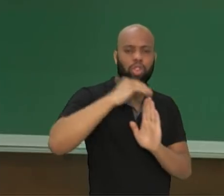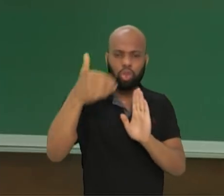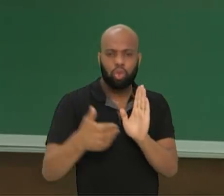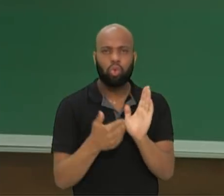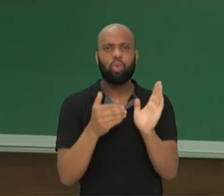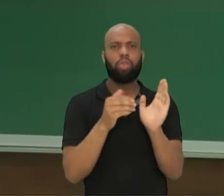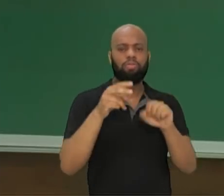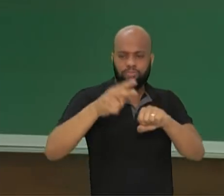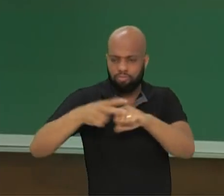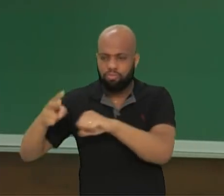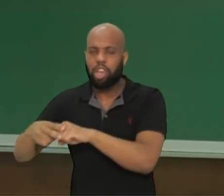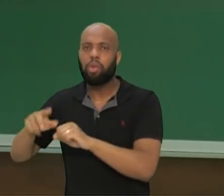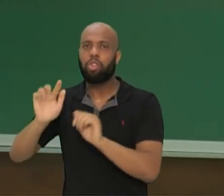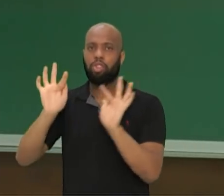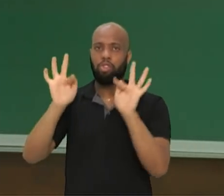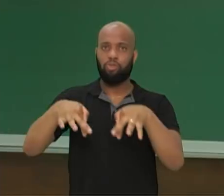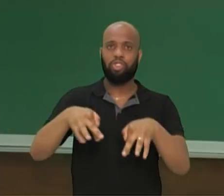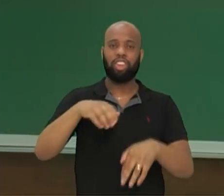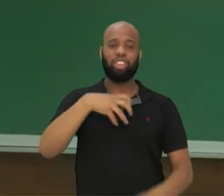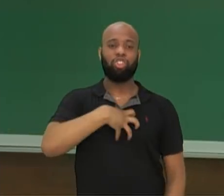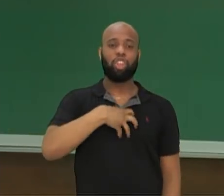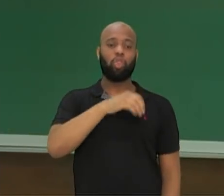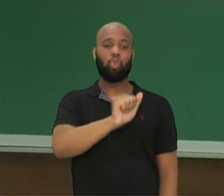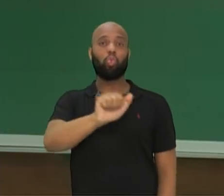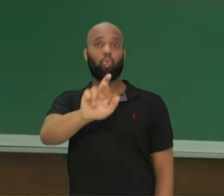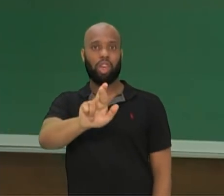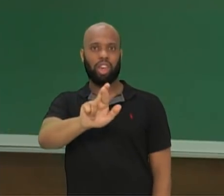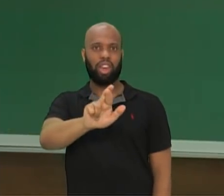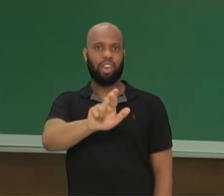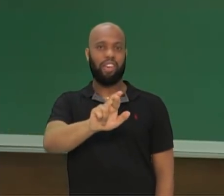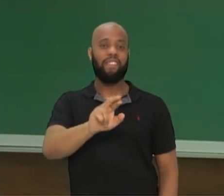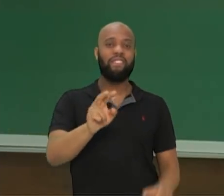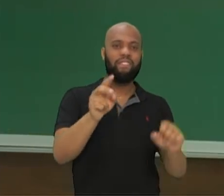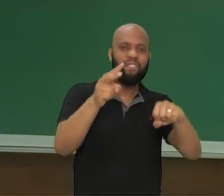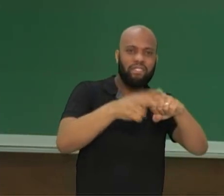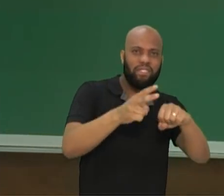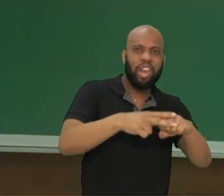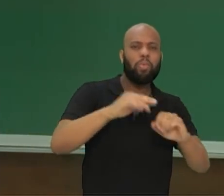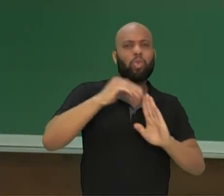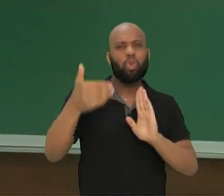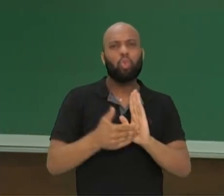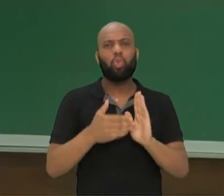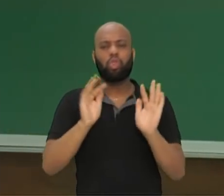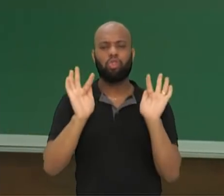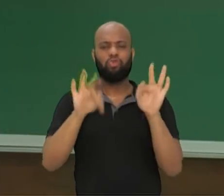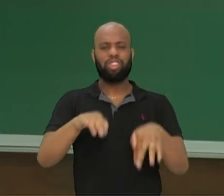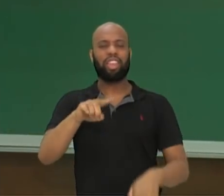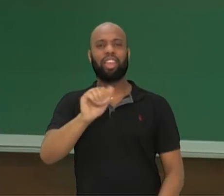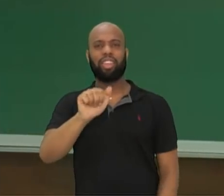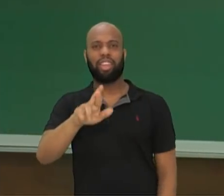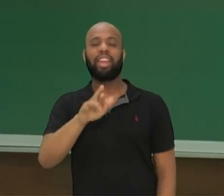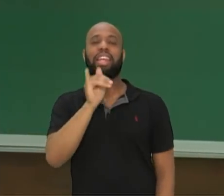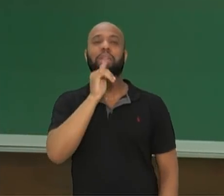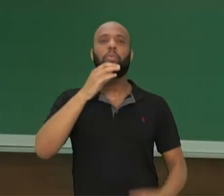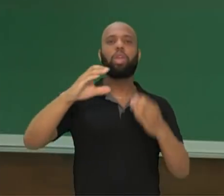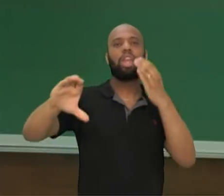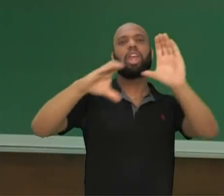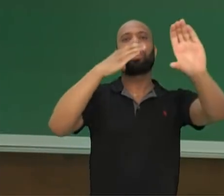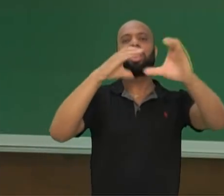os verbos terminados em ar. Todos os verbos. Cantar,